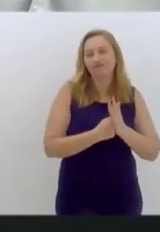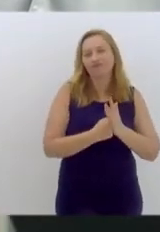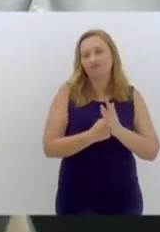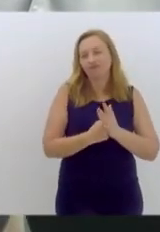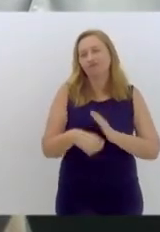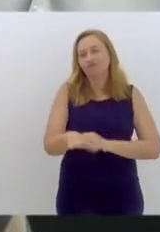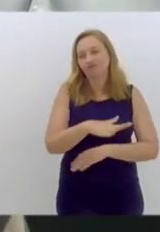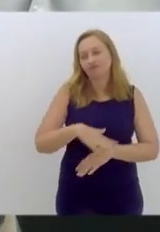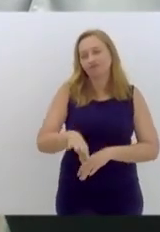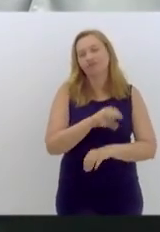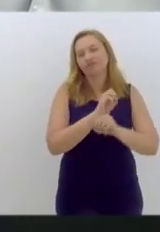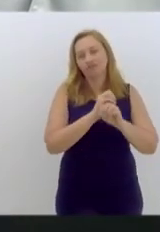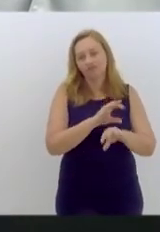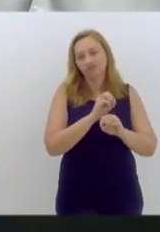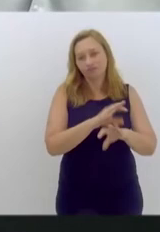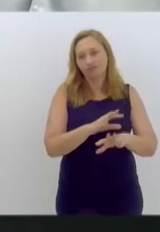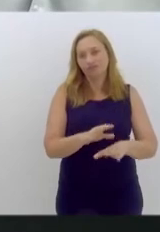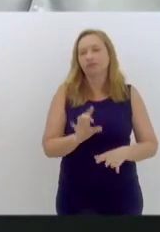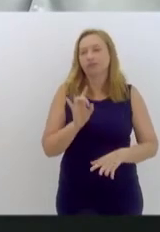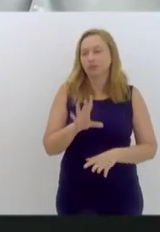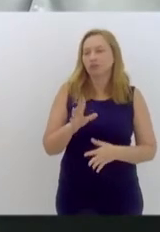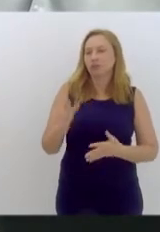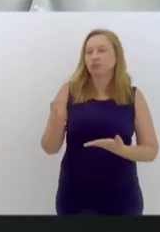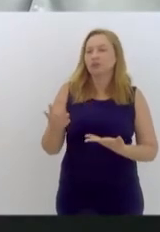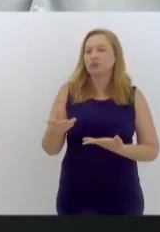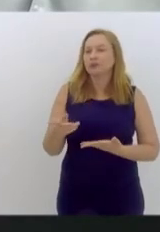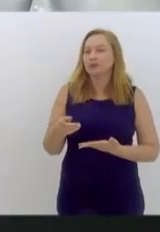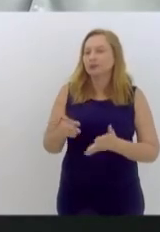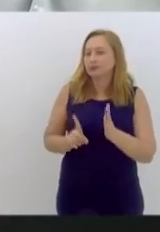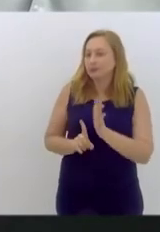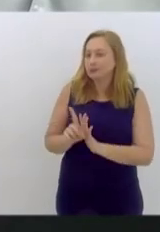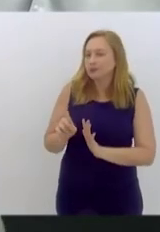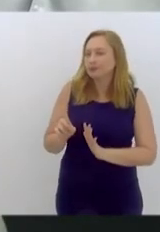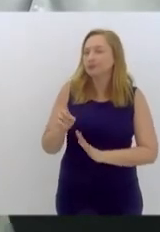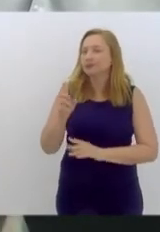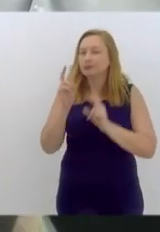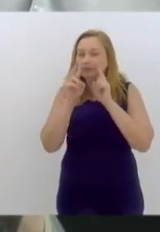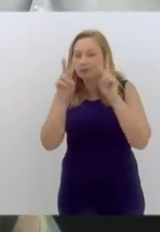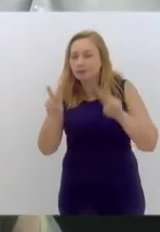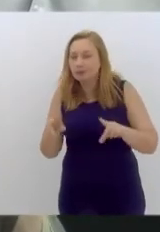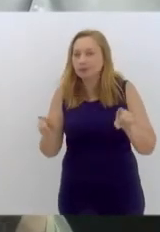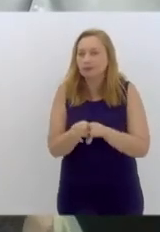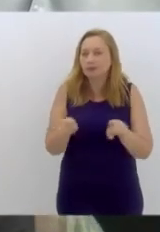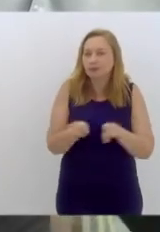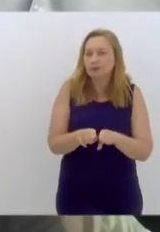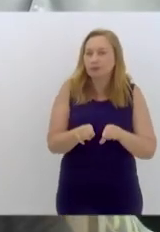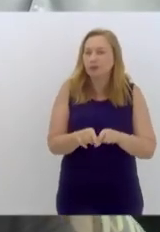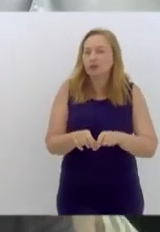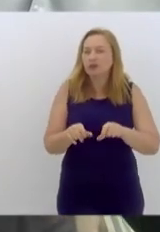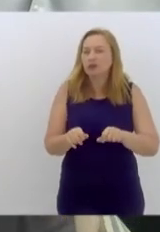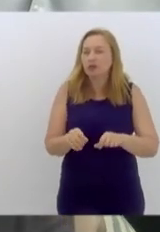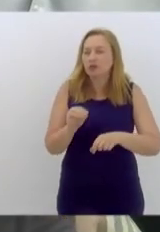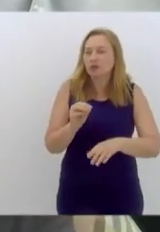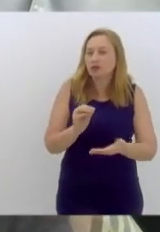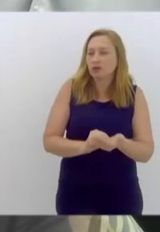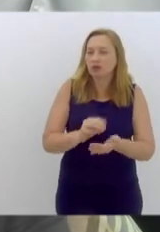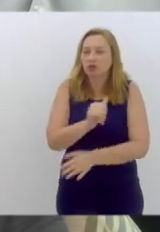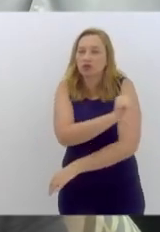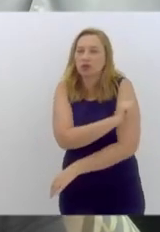na área da educação. Então, só para indagar a senhora, se houve esse olhar também para a questão da evasão escolar.